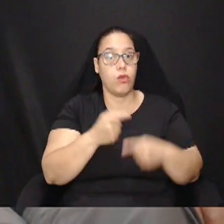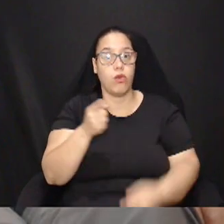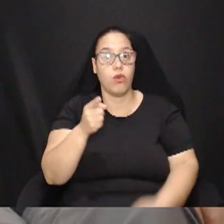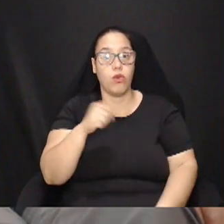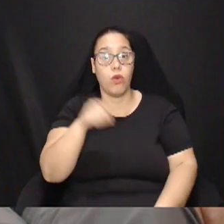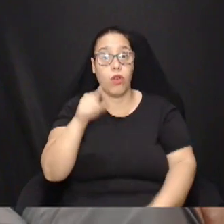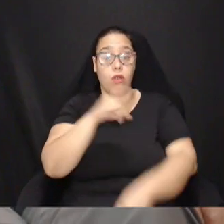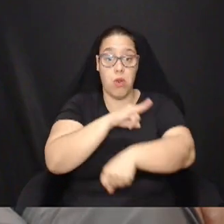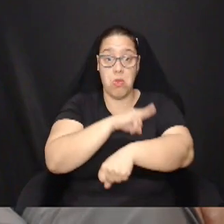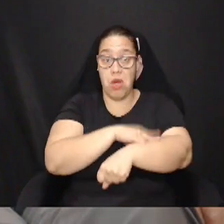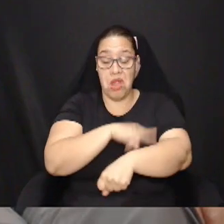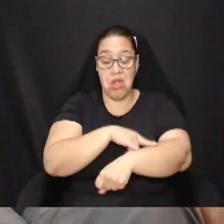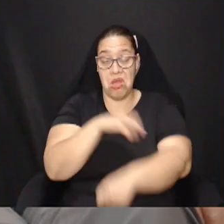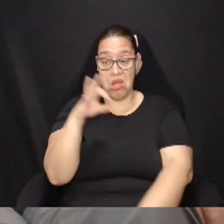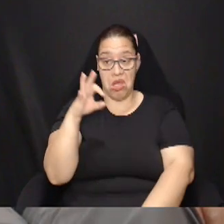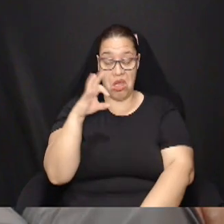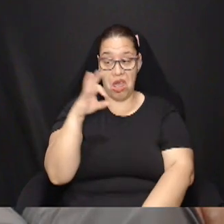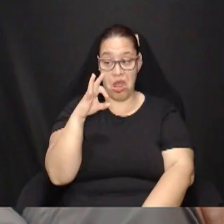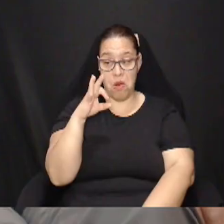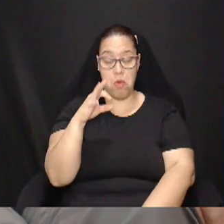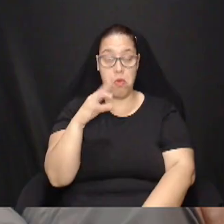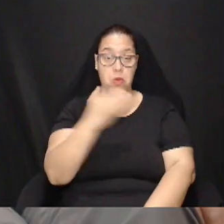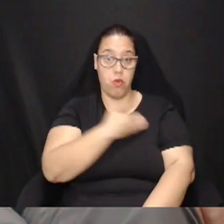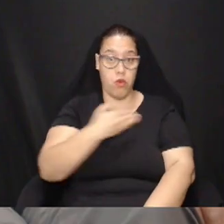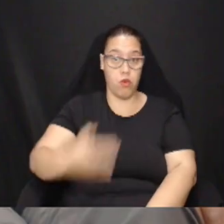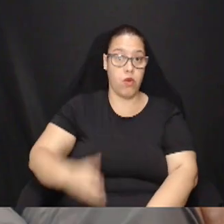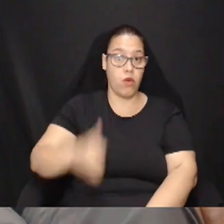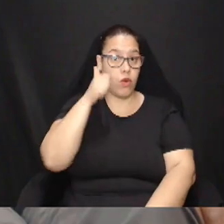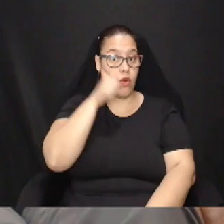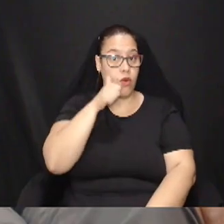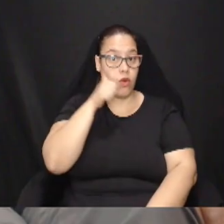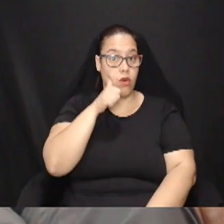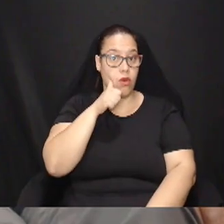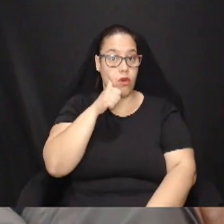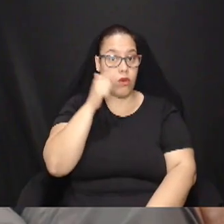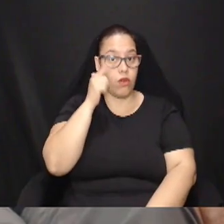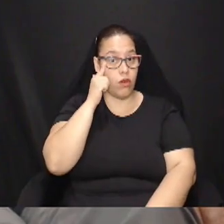público, o banheiro feminino vai ter um fraldário, o banheiro masculino